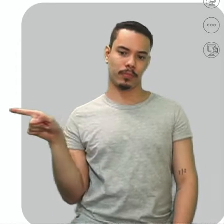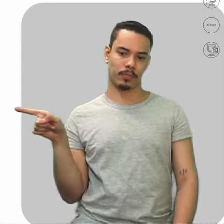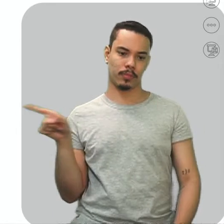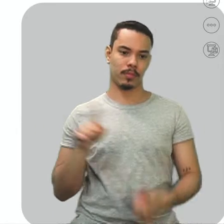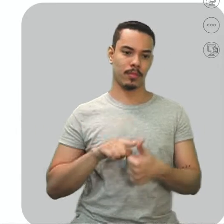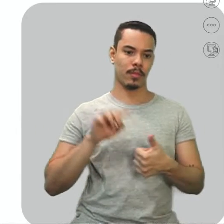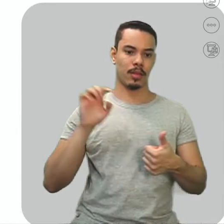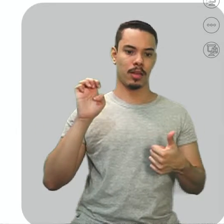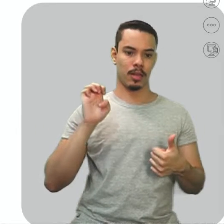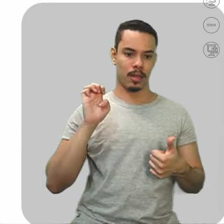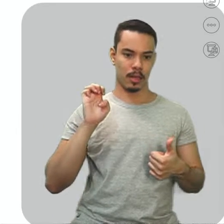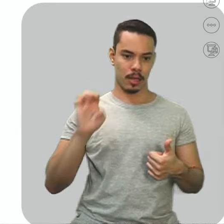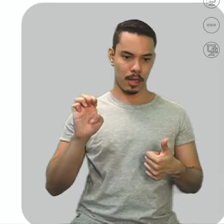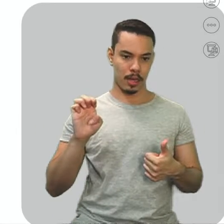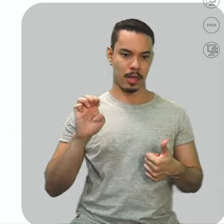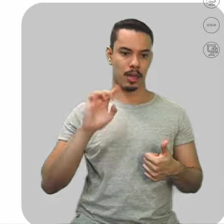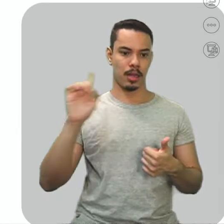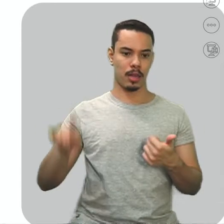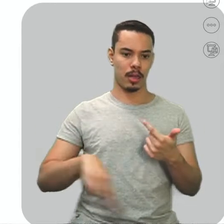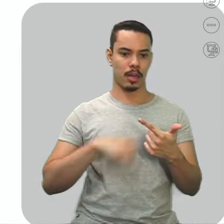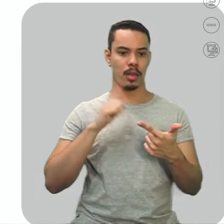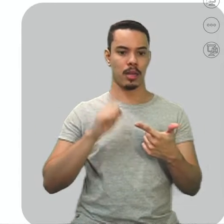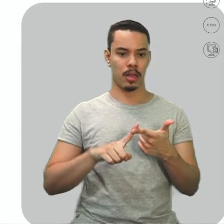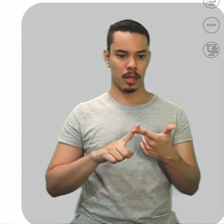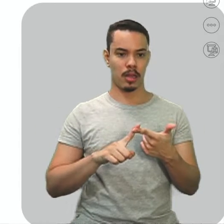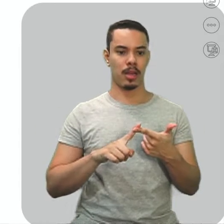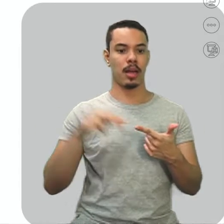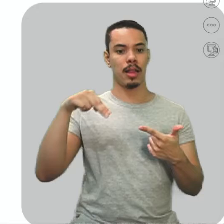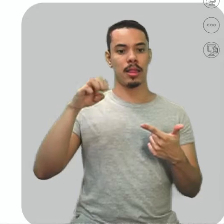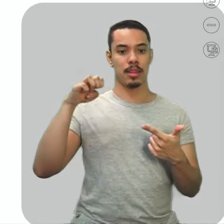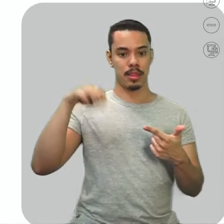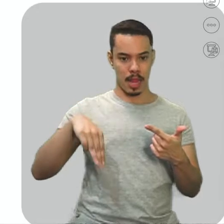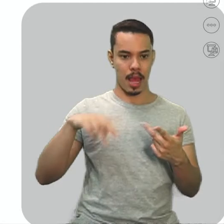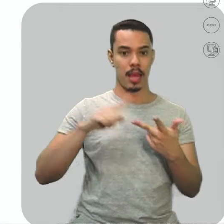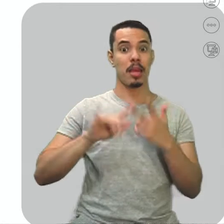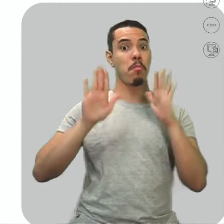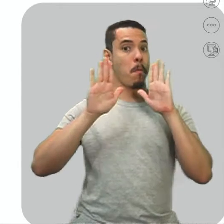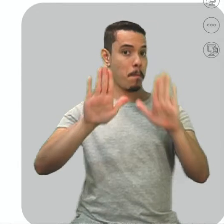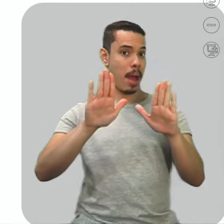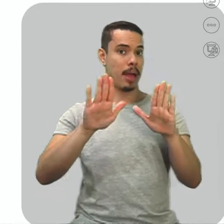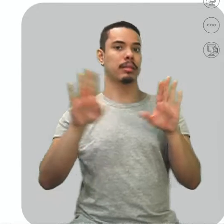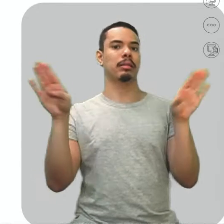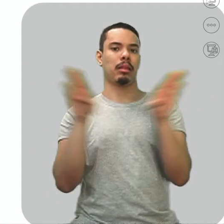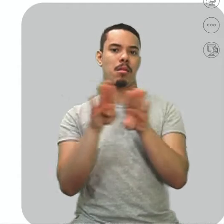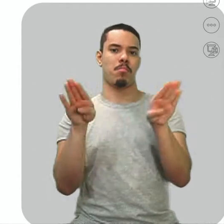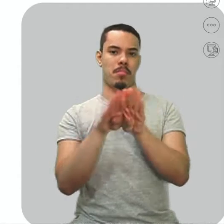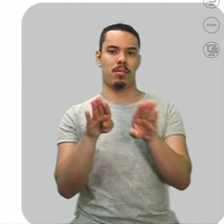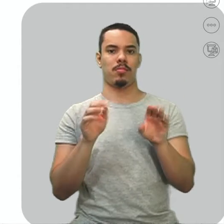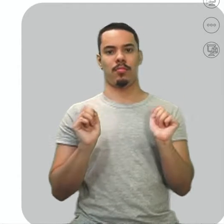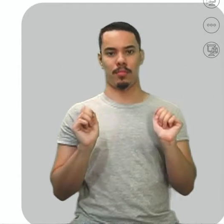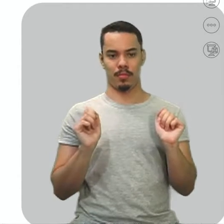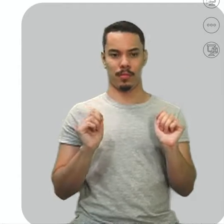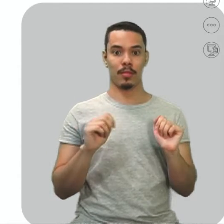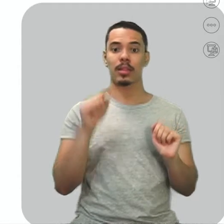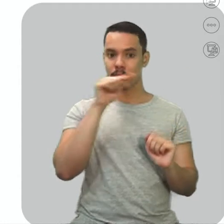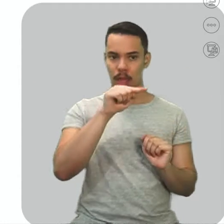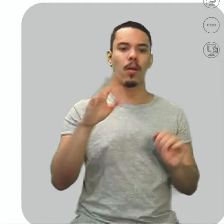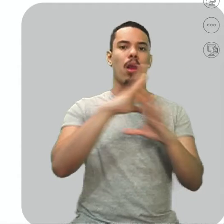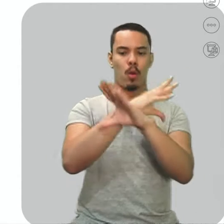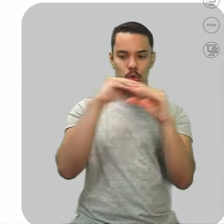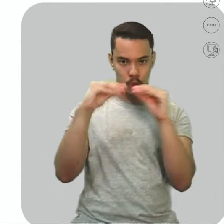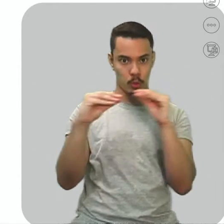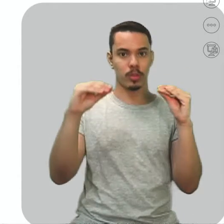aqui você vai ser vizinho aqui ele sabe ué mas também tá bom então as conjunções